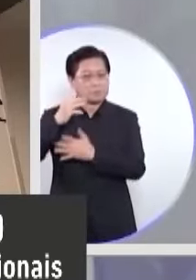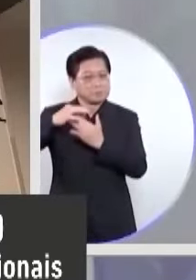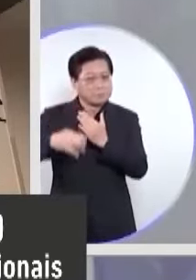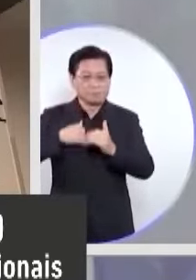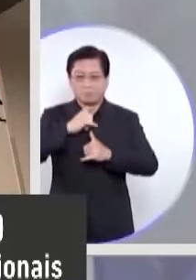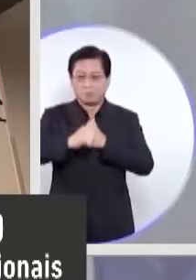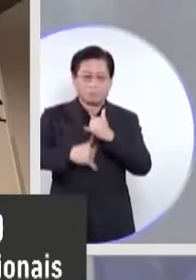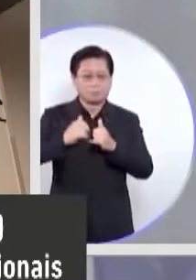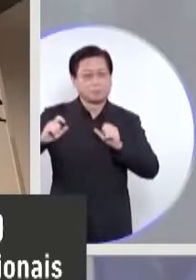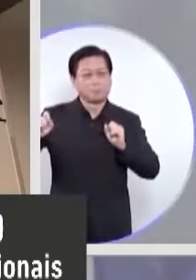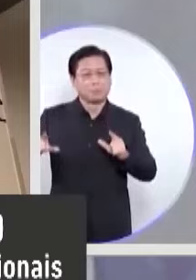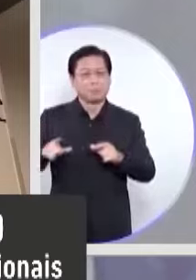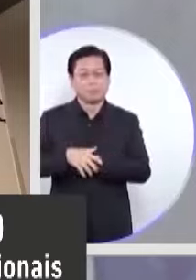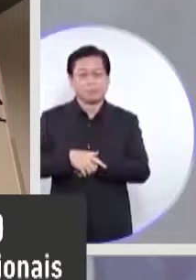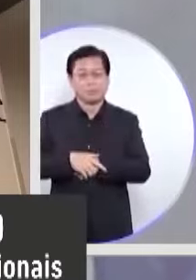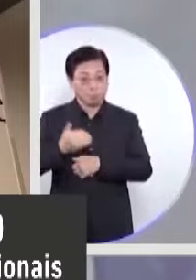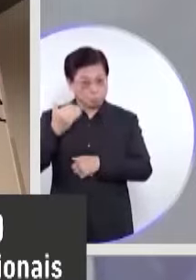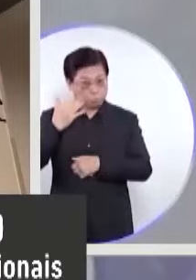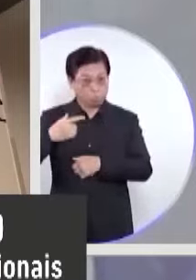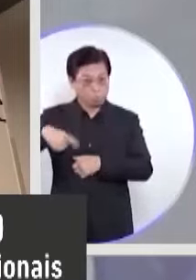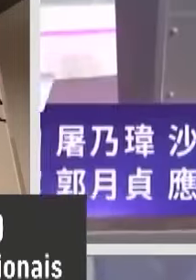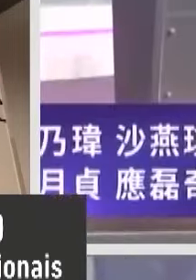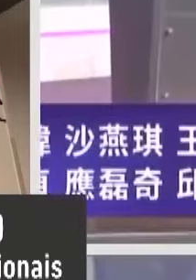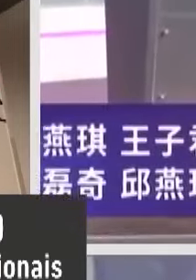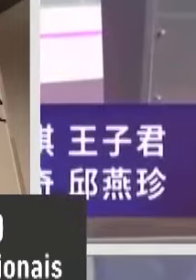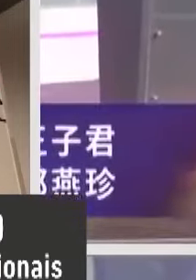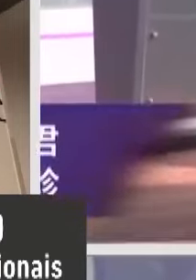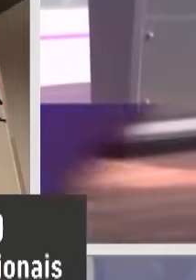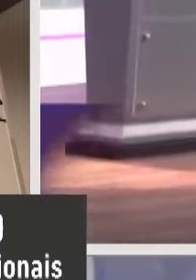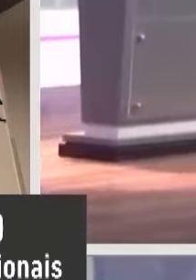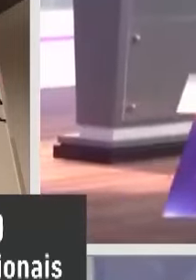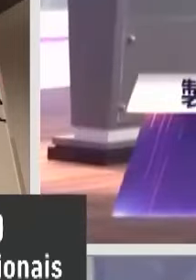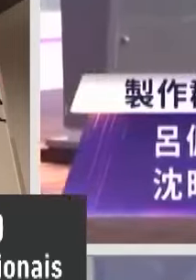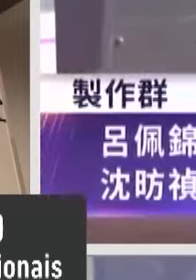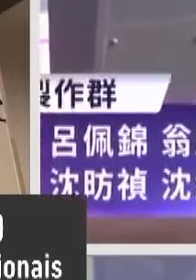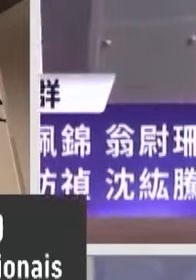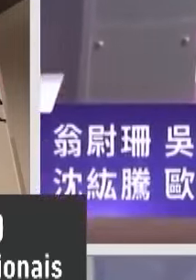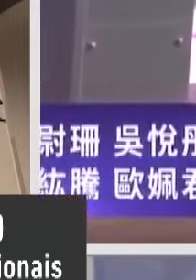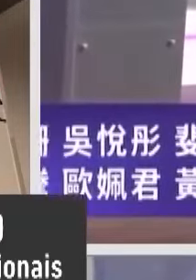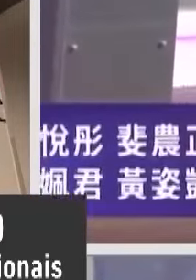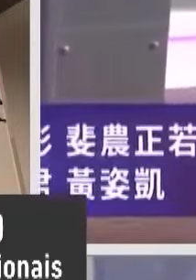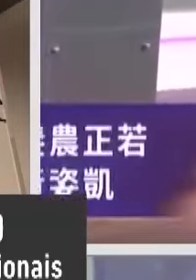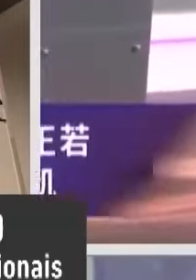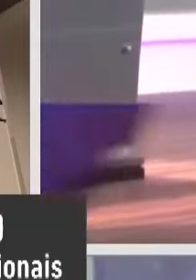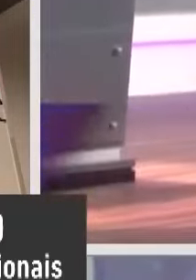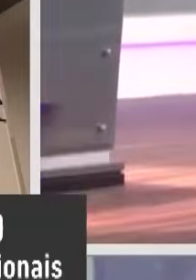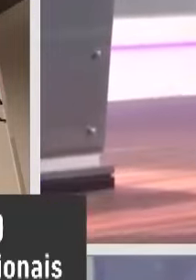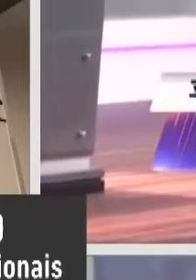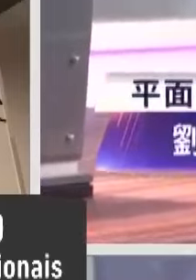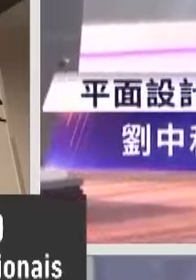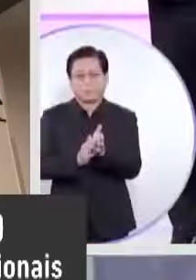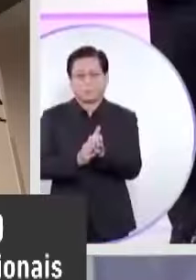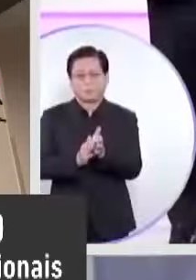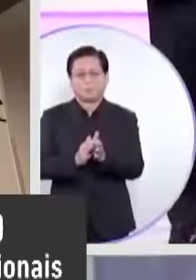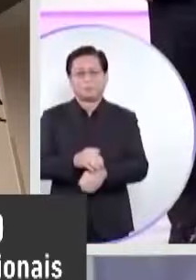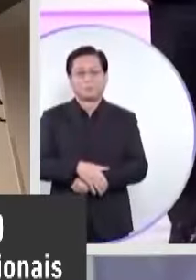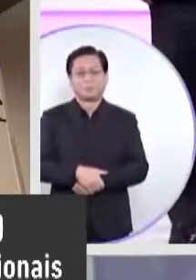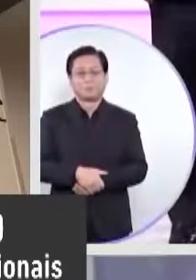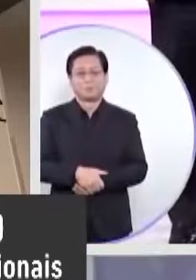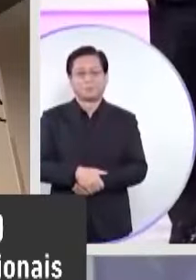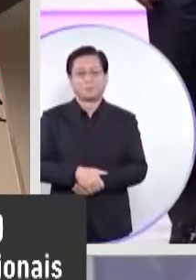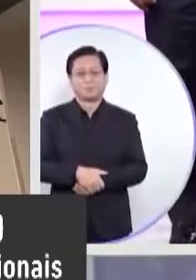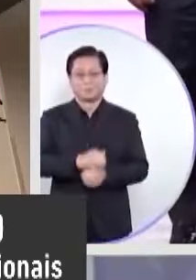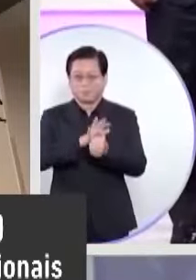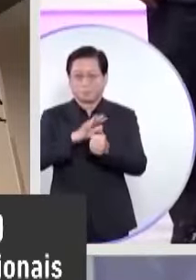está em primeiro lugar ele prega uma reaproximação uma um fortalecimento dos